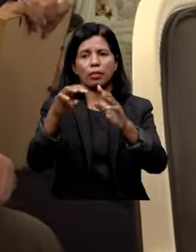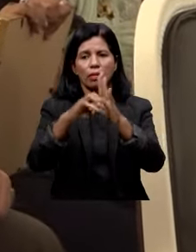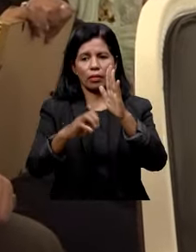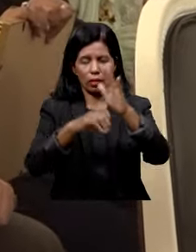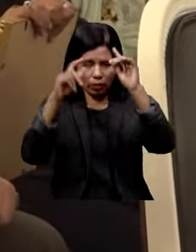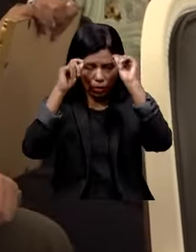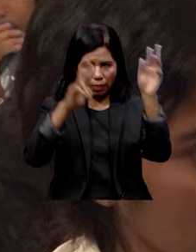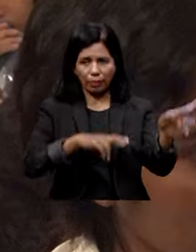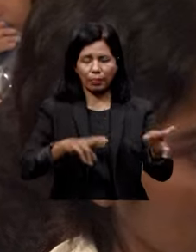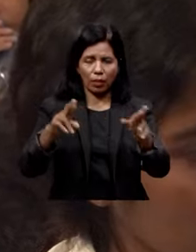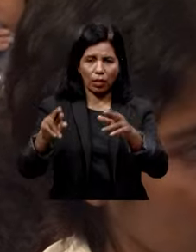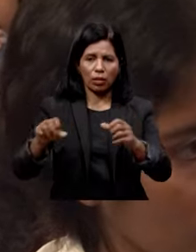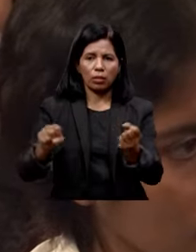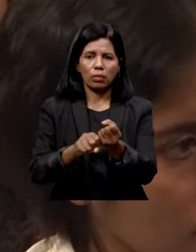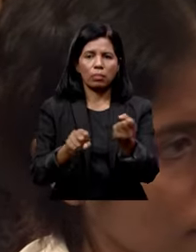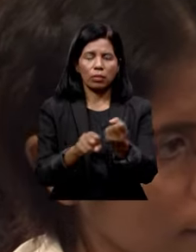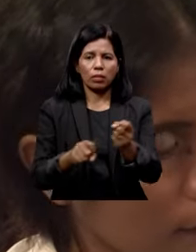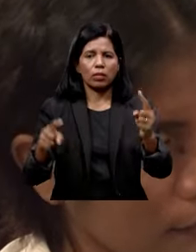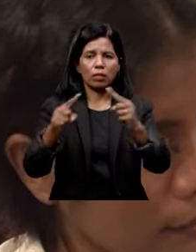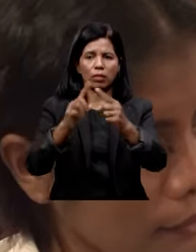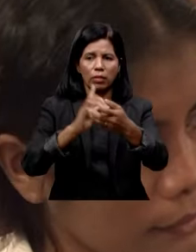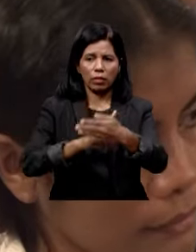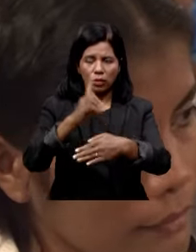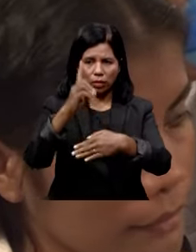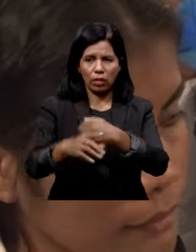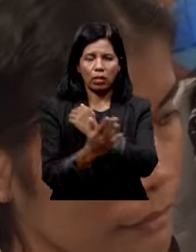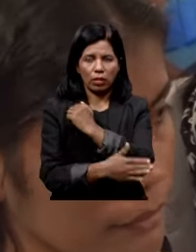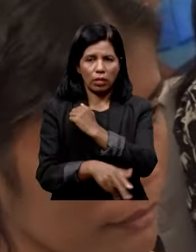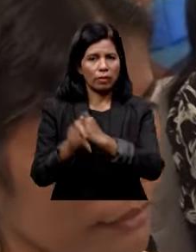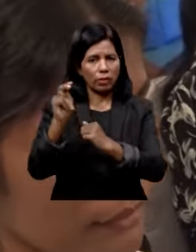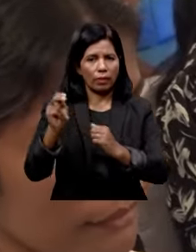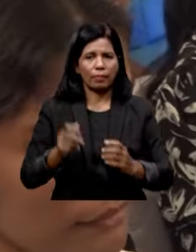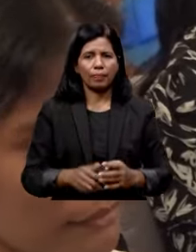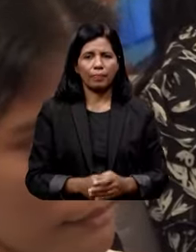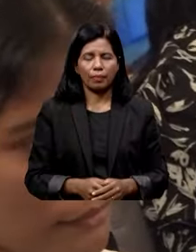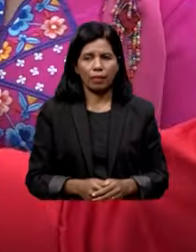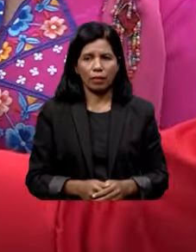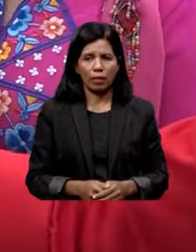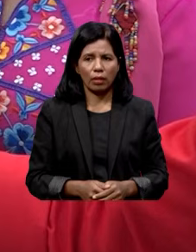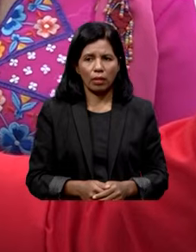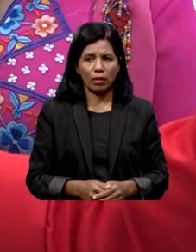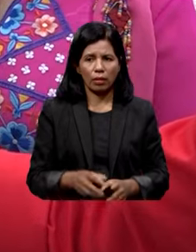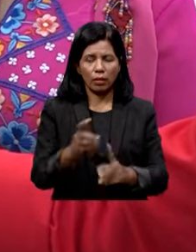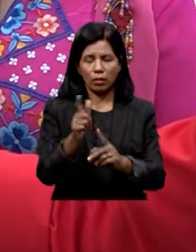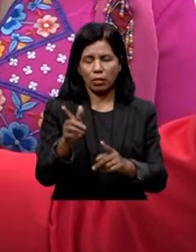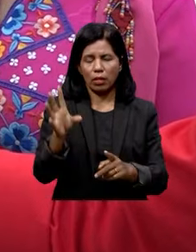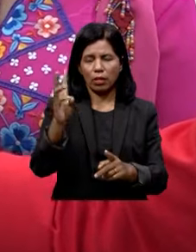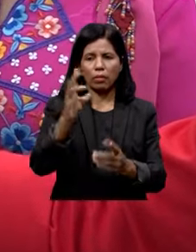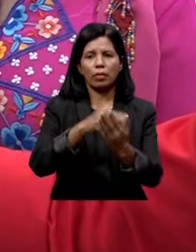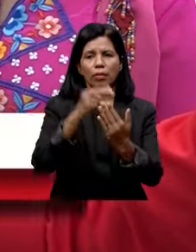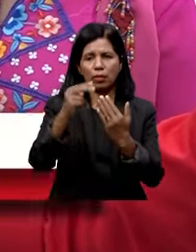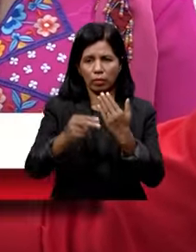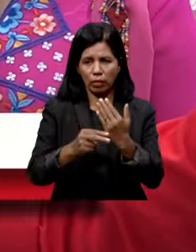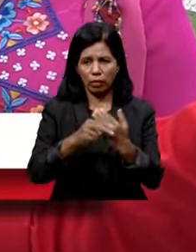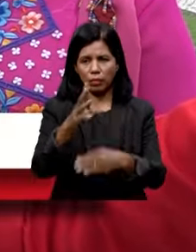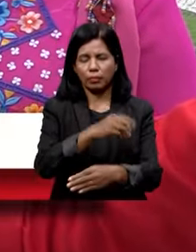no pronto a tu contribuir lutar desenvolvimento na São Nenian. Tanggal 26 November tahun 2024 ini